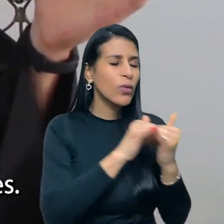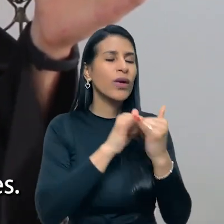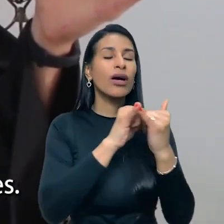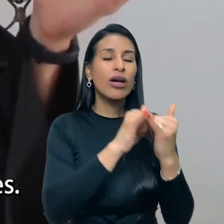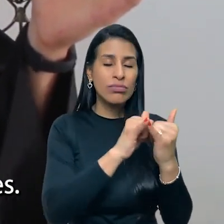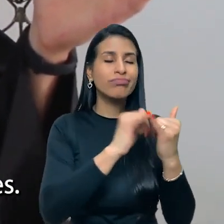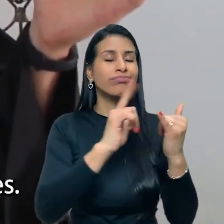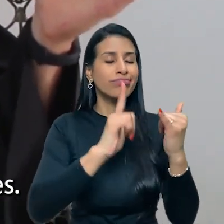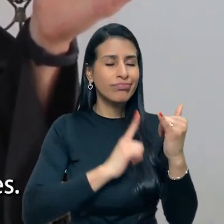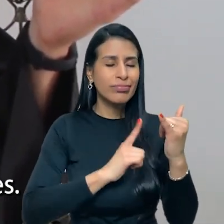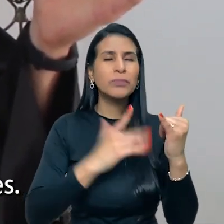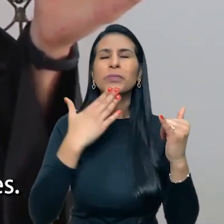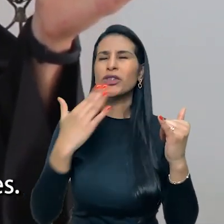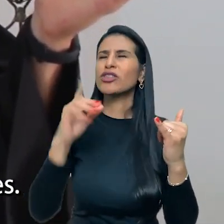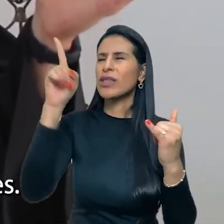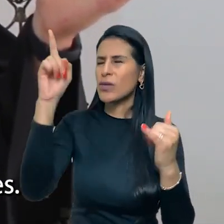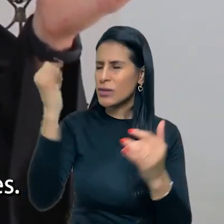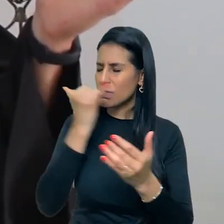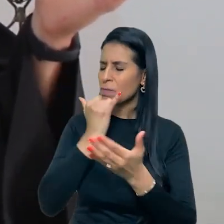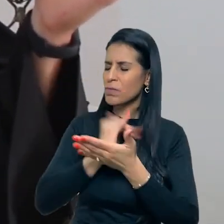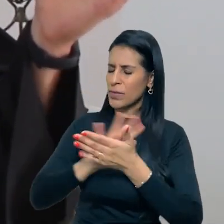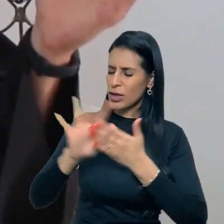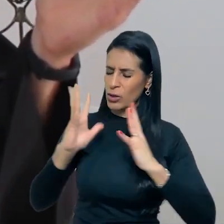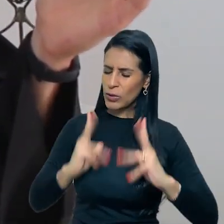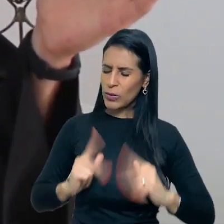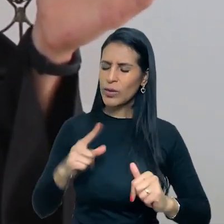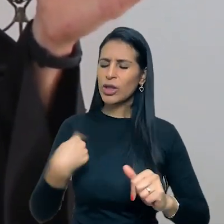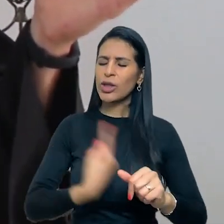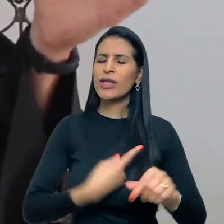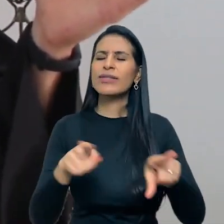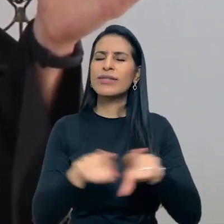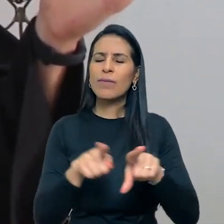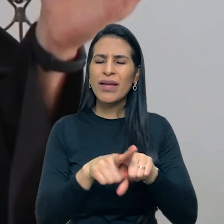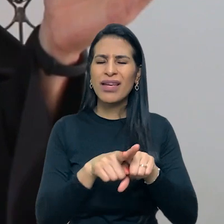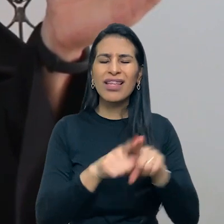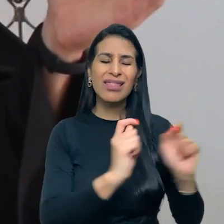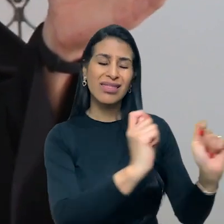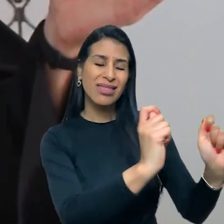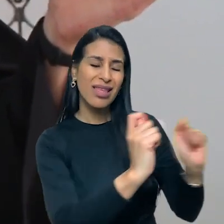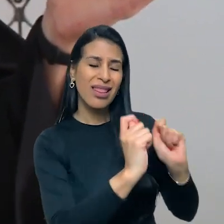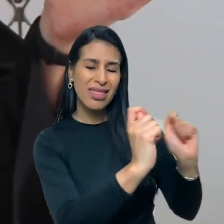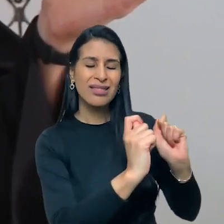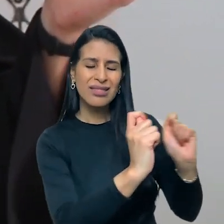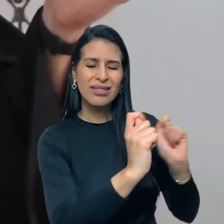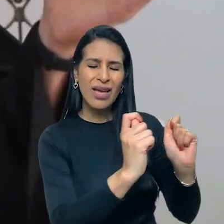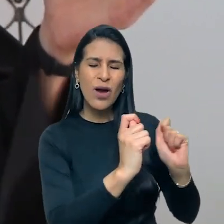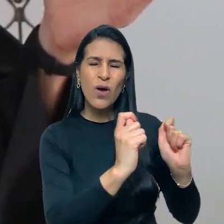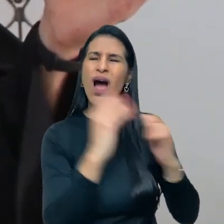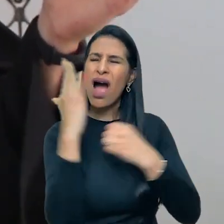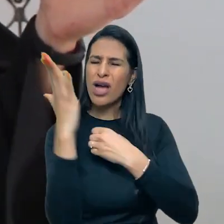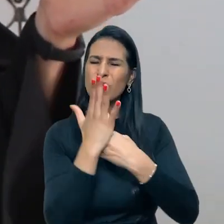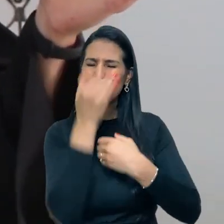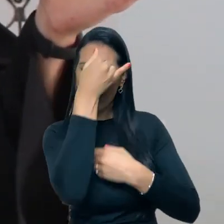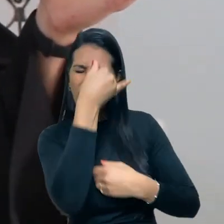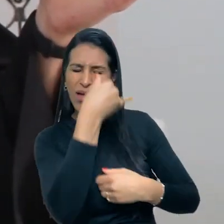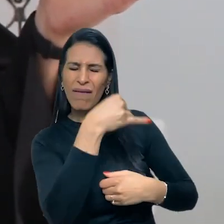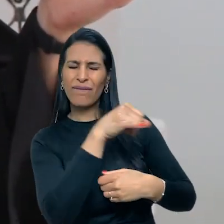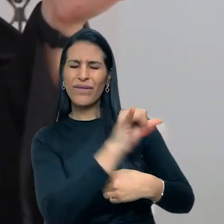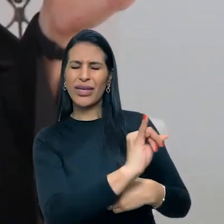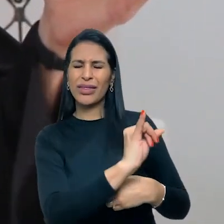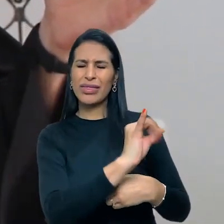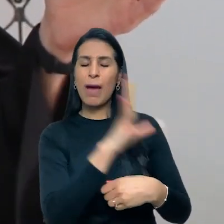nós perdoamos aos nossos devedores. E não nos deixes cair em tentação, mas livra-nos do